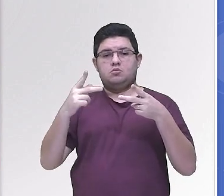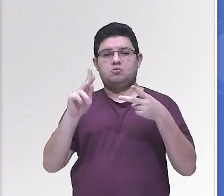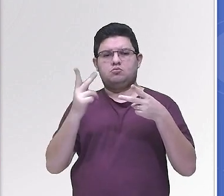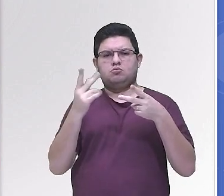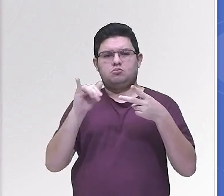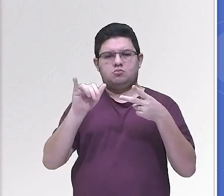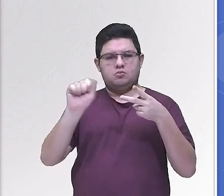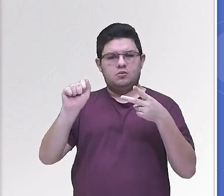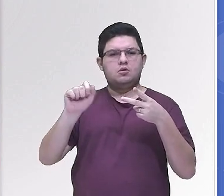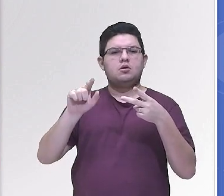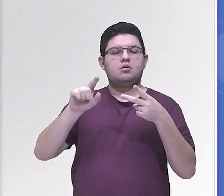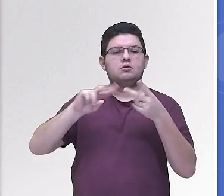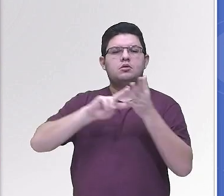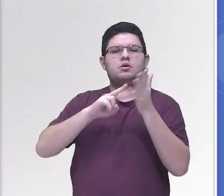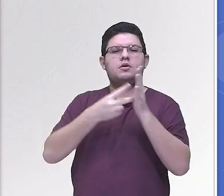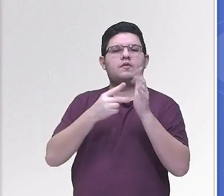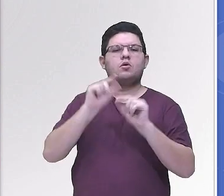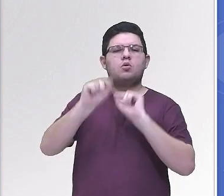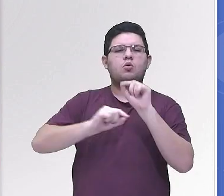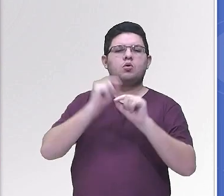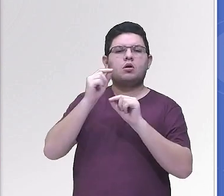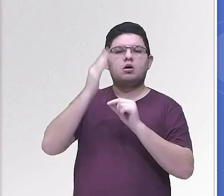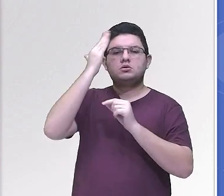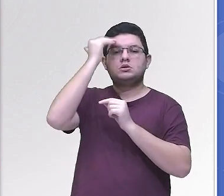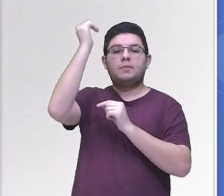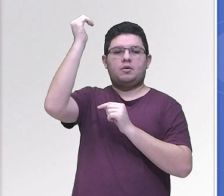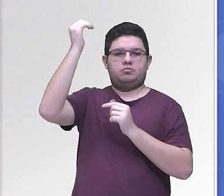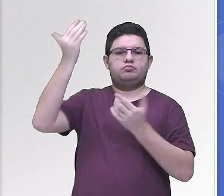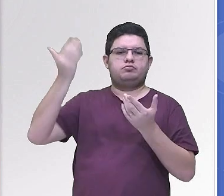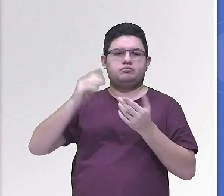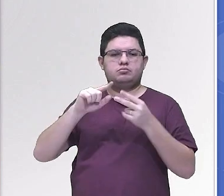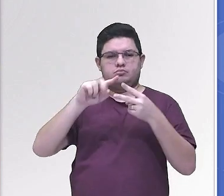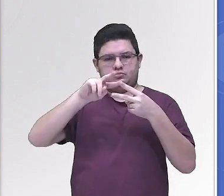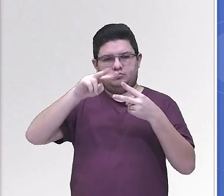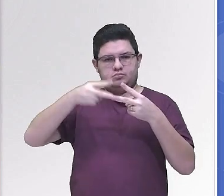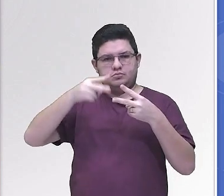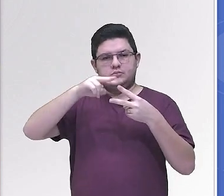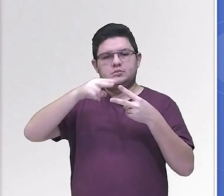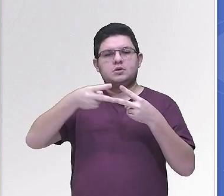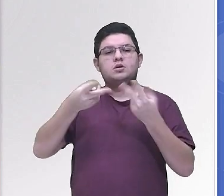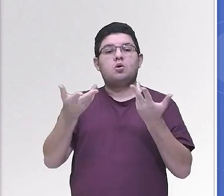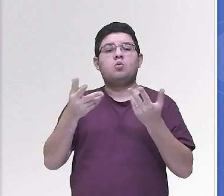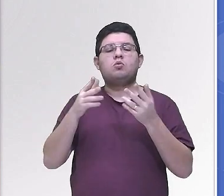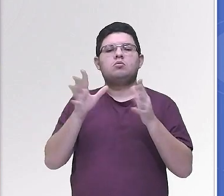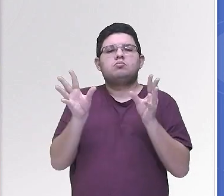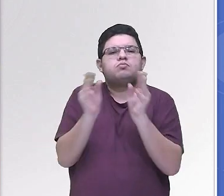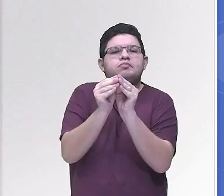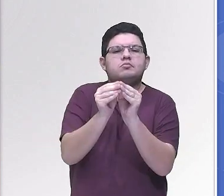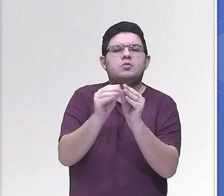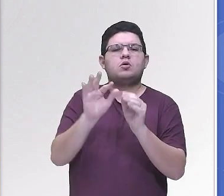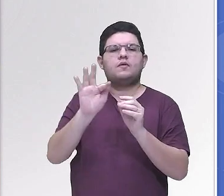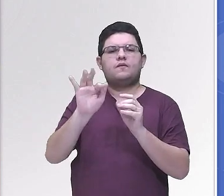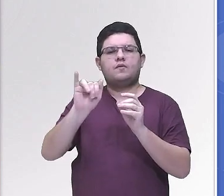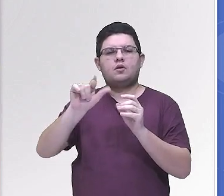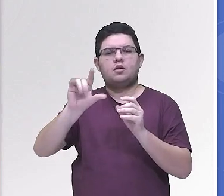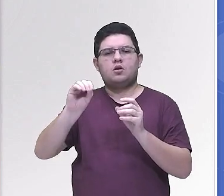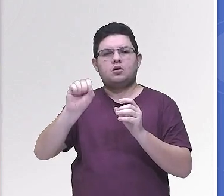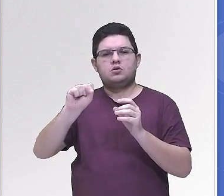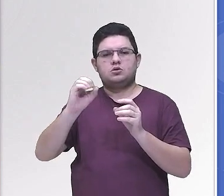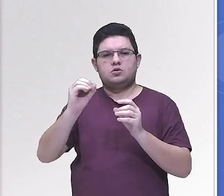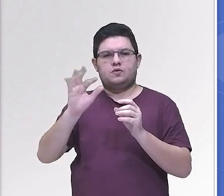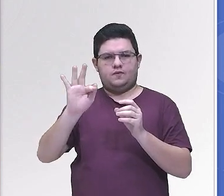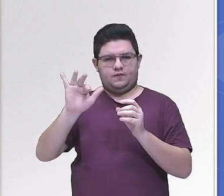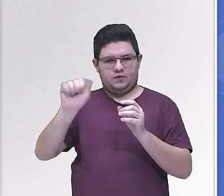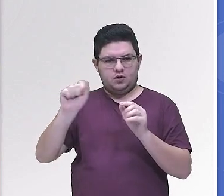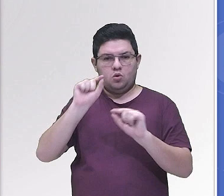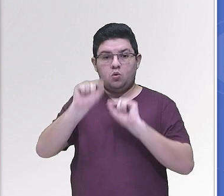quer dizer o amor, a amizade, a sabedoria. E quem é o filósofo? O filósofo é aquele que ama a